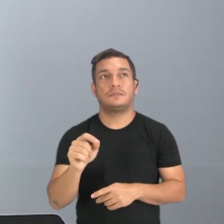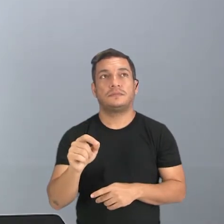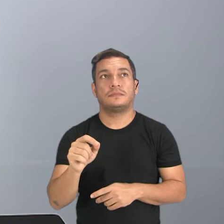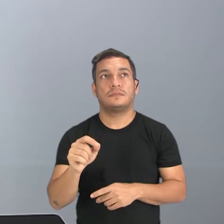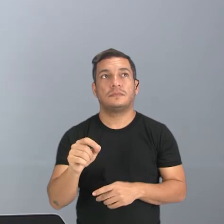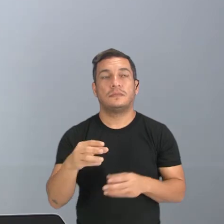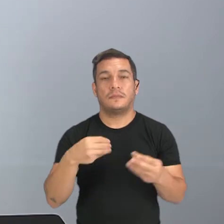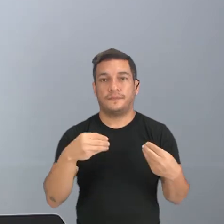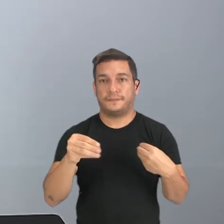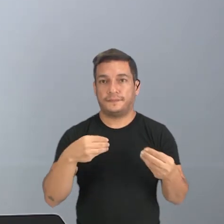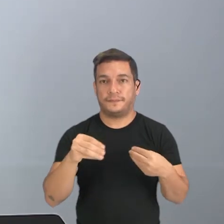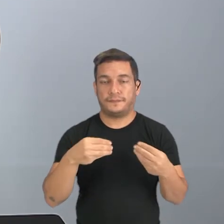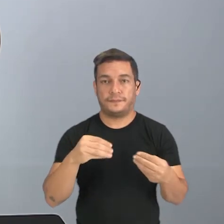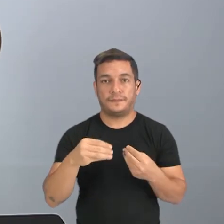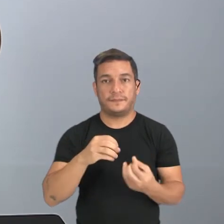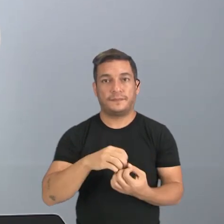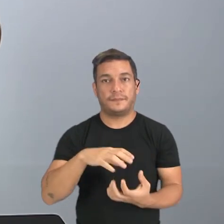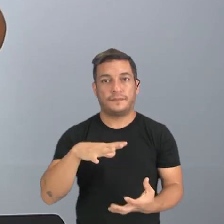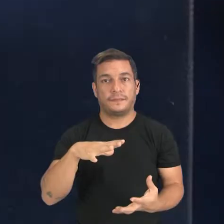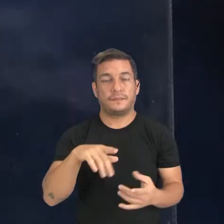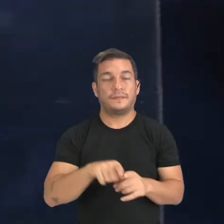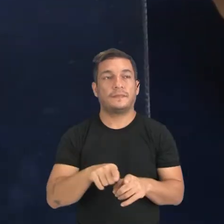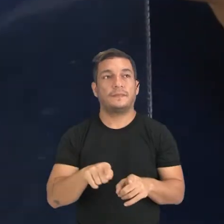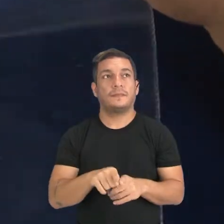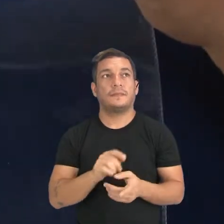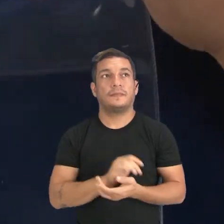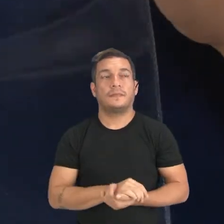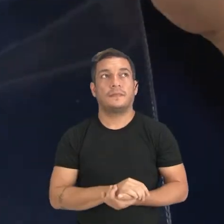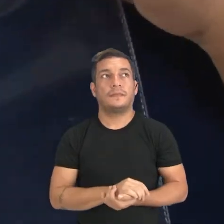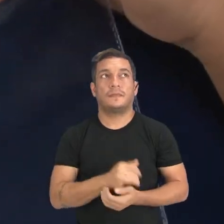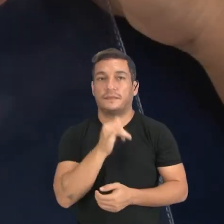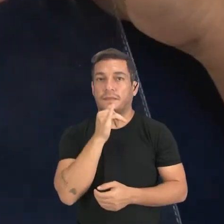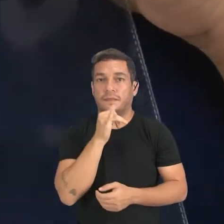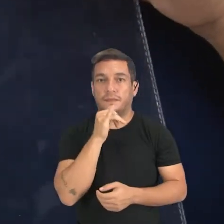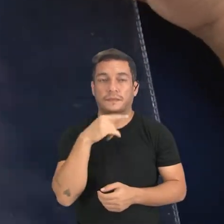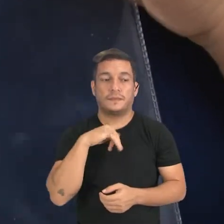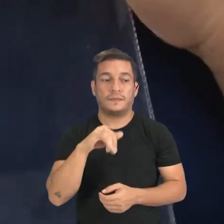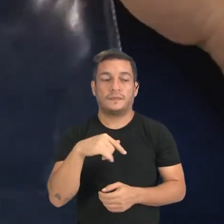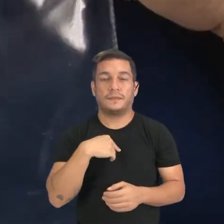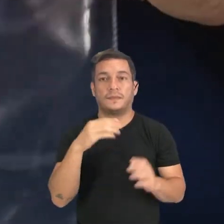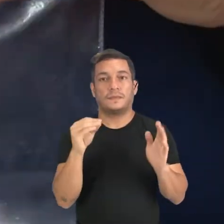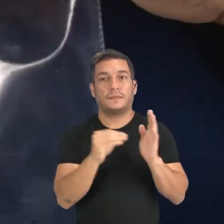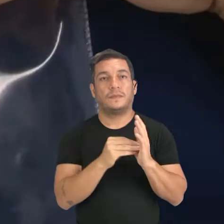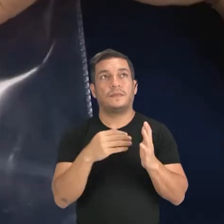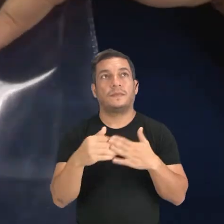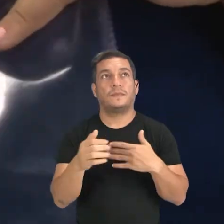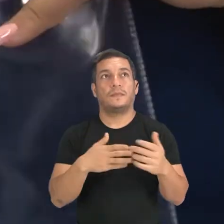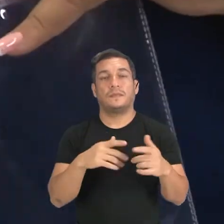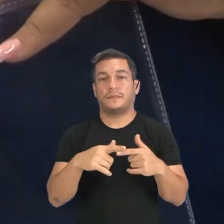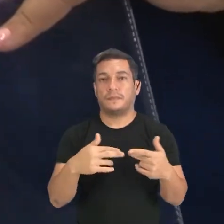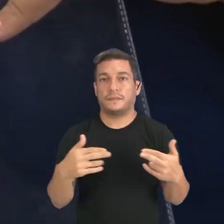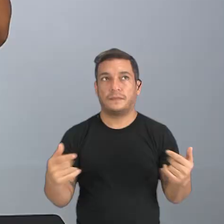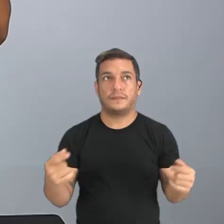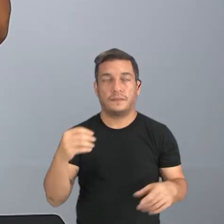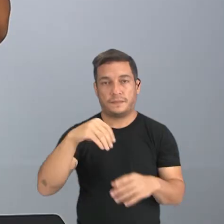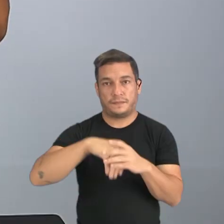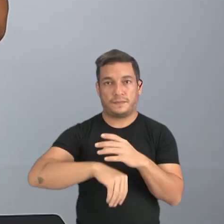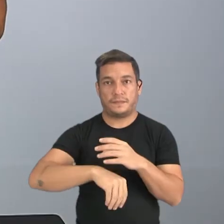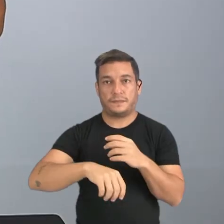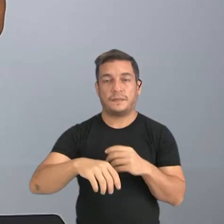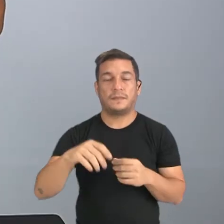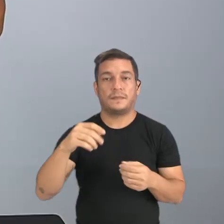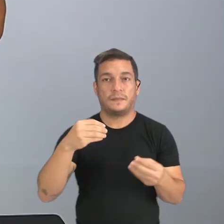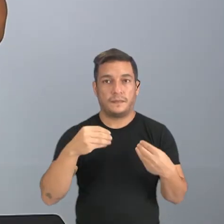plástico transparente. Por exemplo, se eu colocar qualquer objeto dentro desse